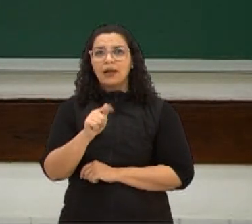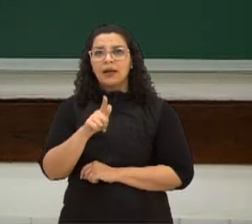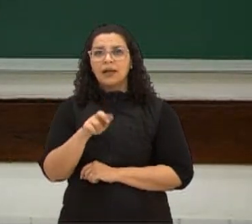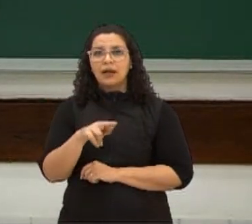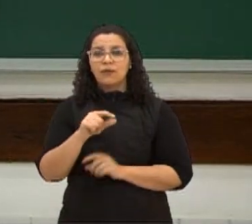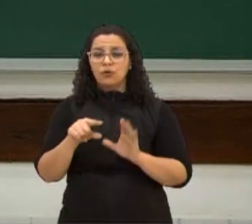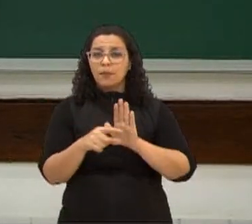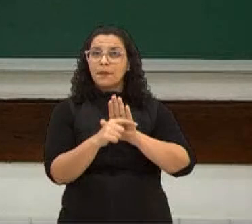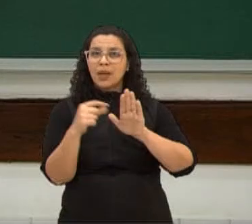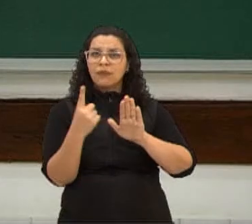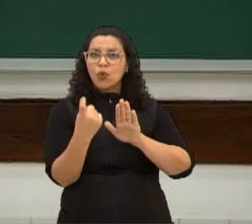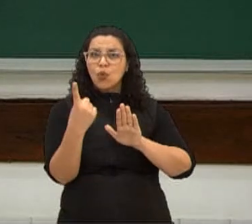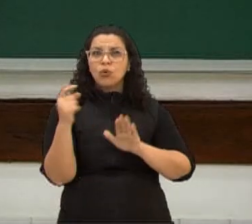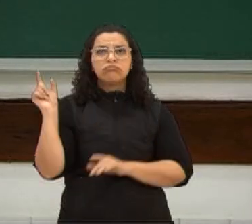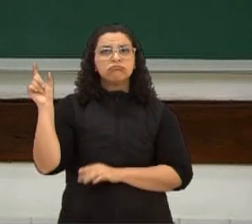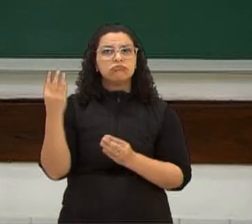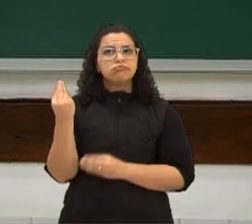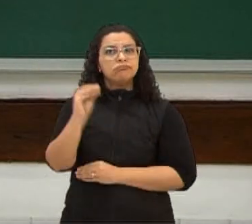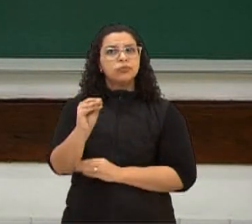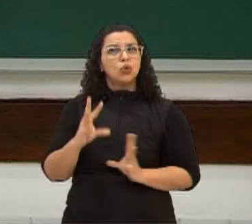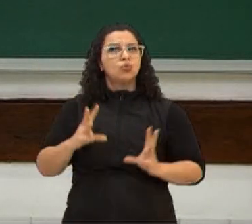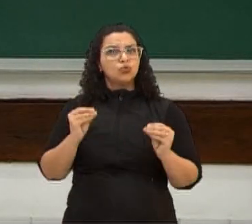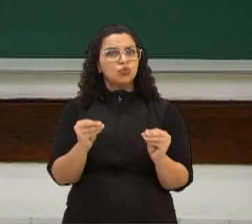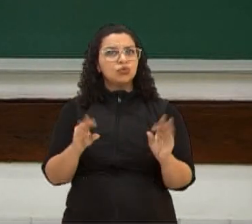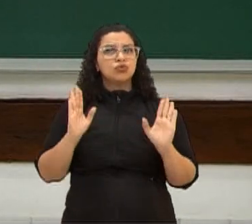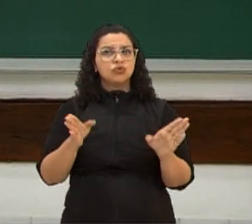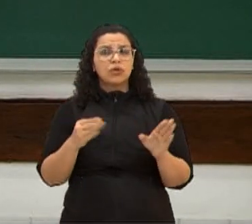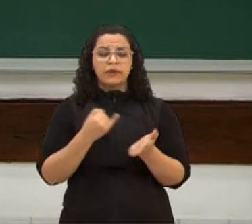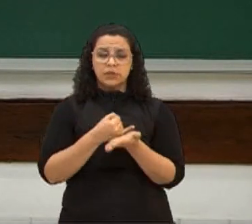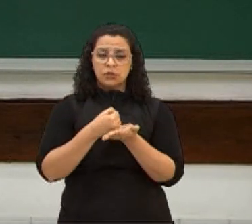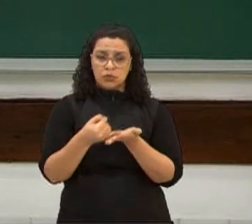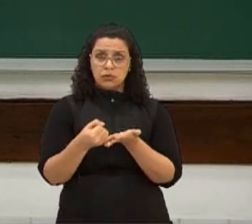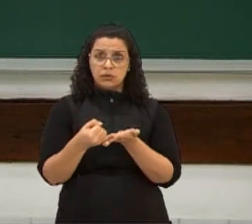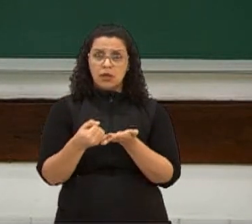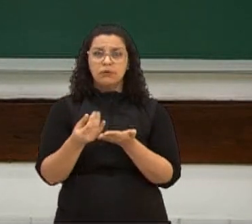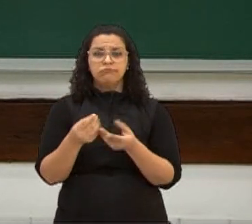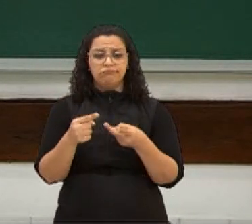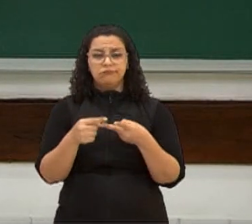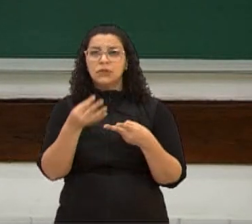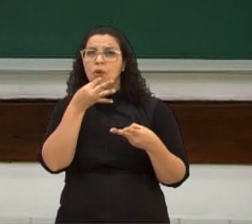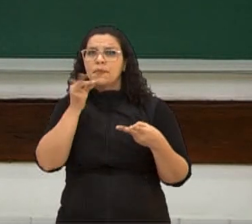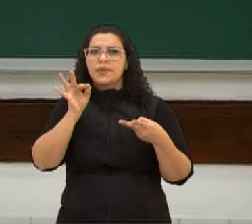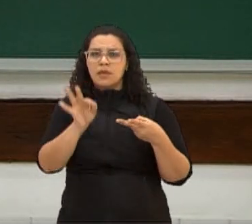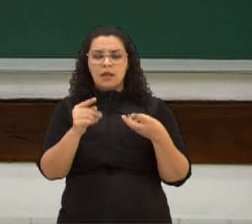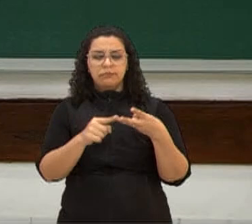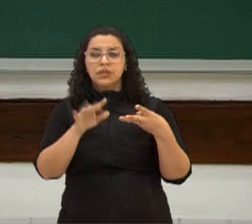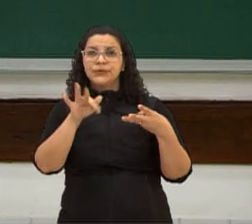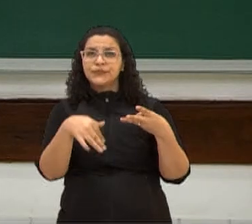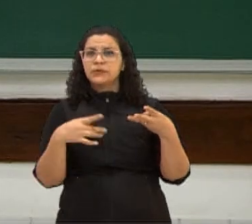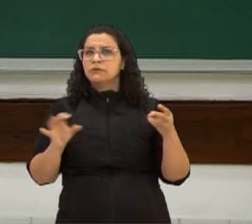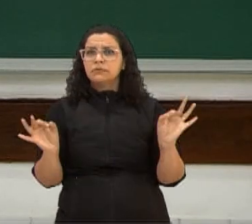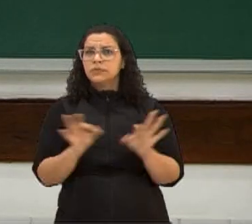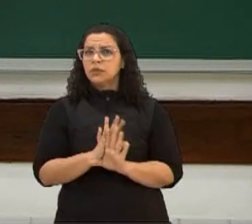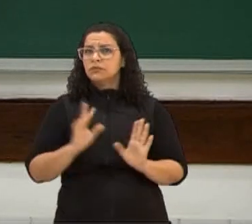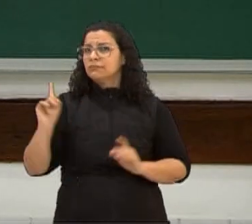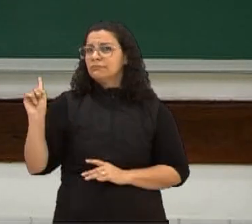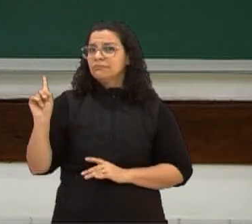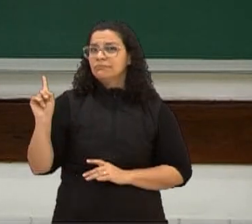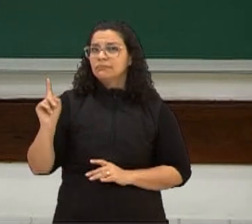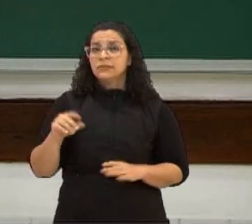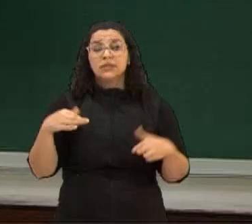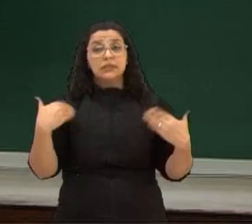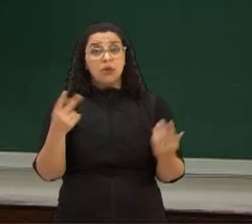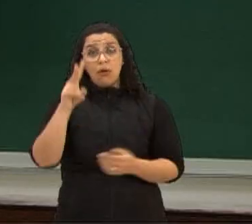conseguiu fazer exatamente isso. Colocar introdução, o desenvolvimento e a